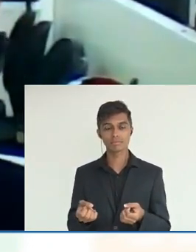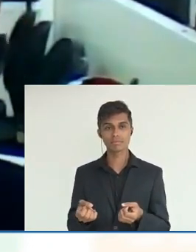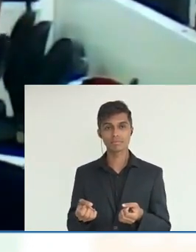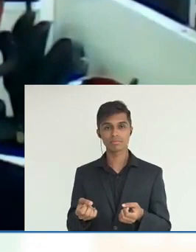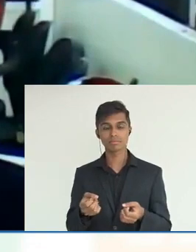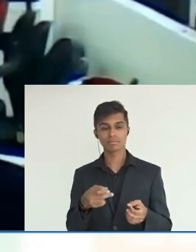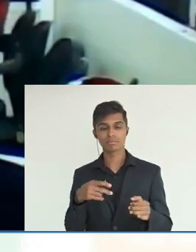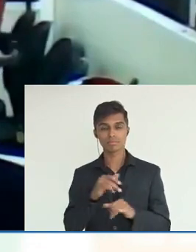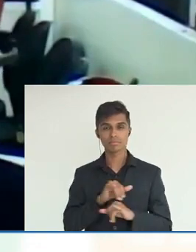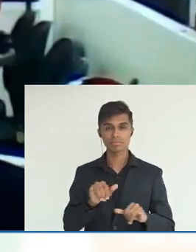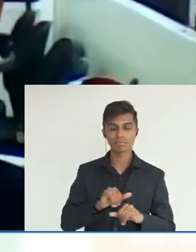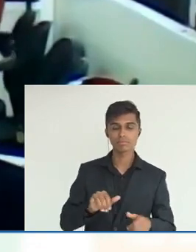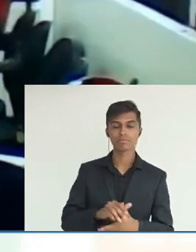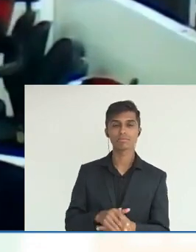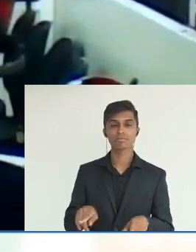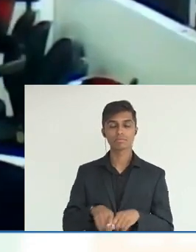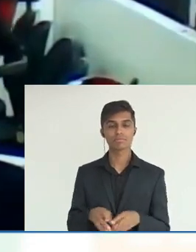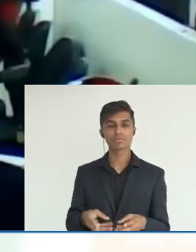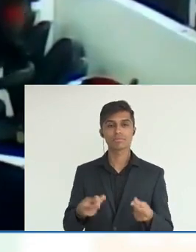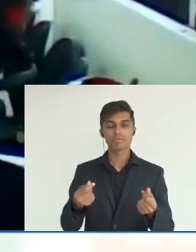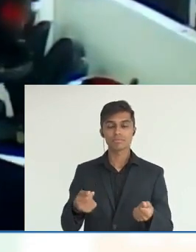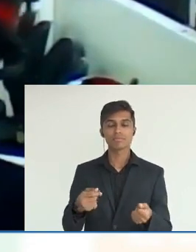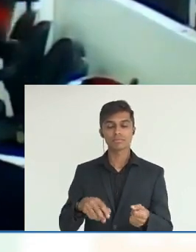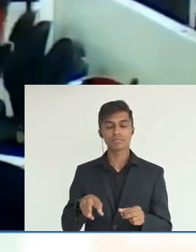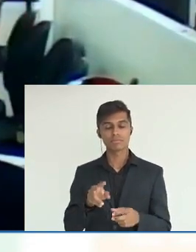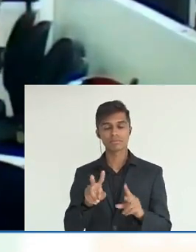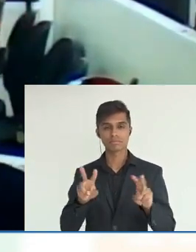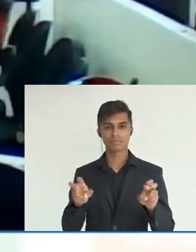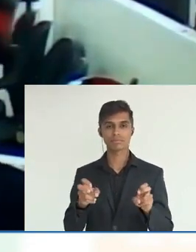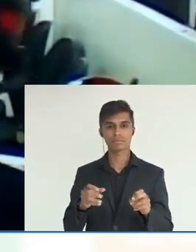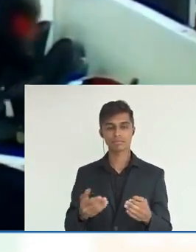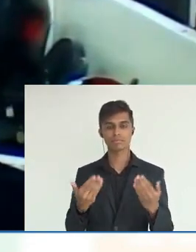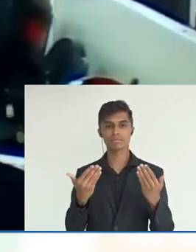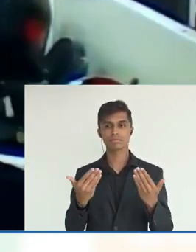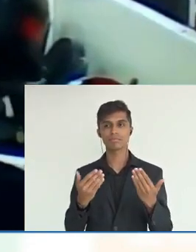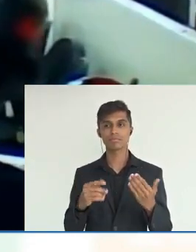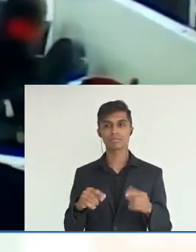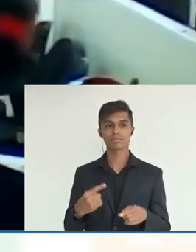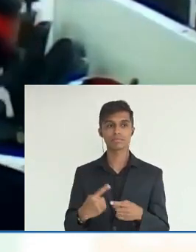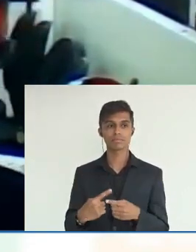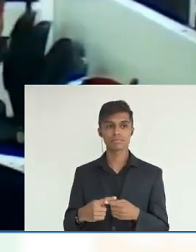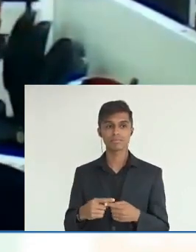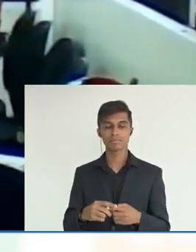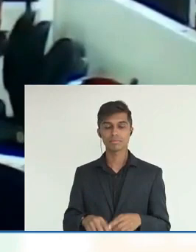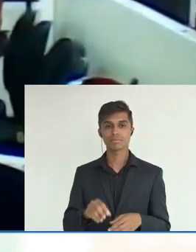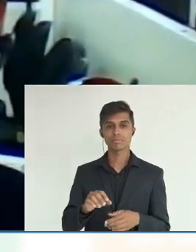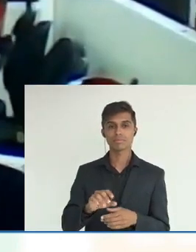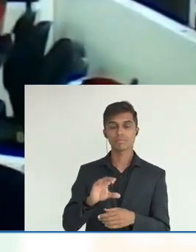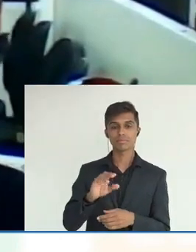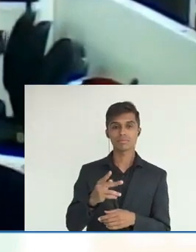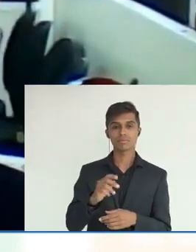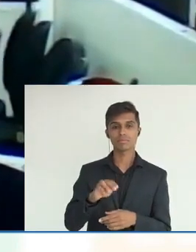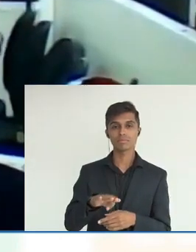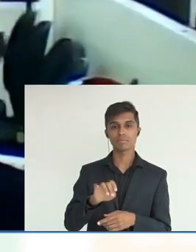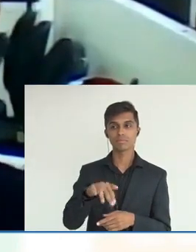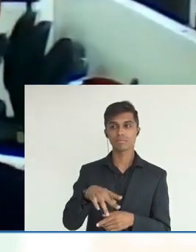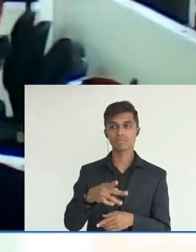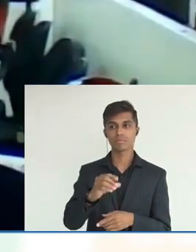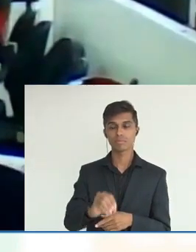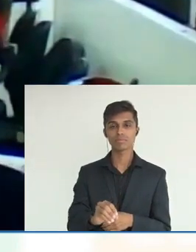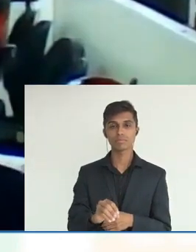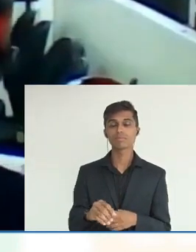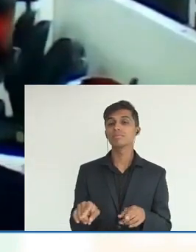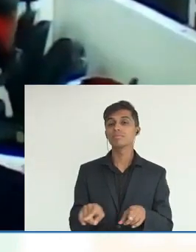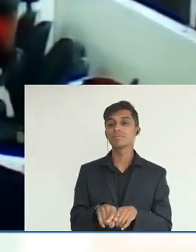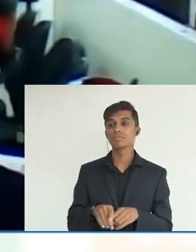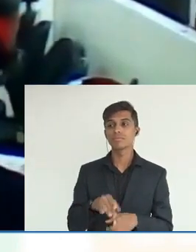também avaliação e qualificação dos casos suspeitos de intoxicação por chumbinho, casos atípicos e óbitos, algo que nós vamos